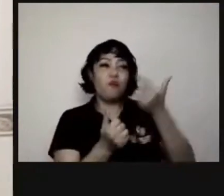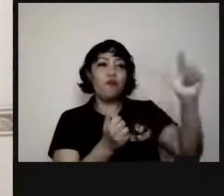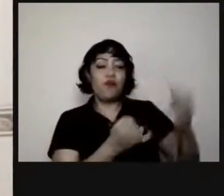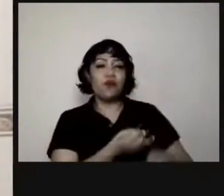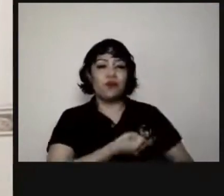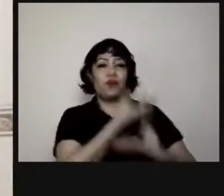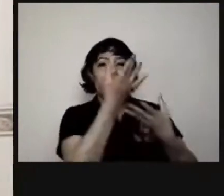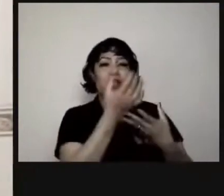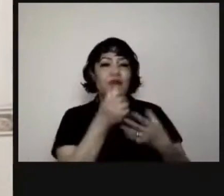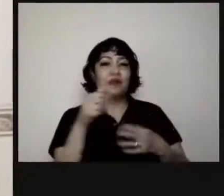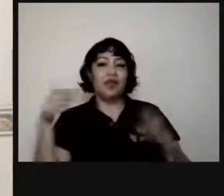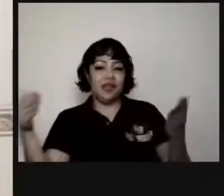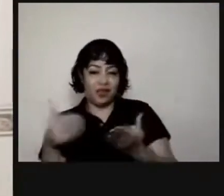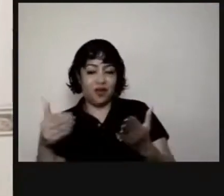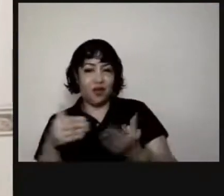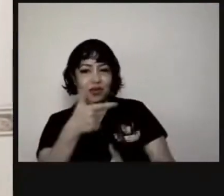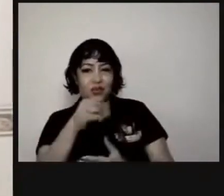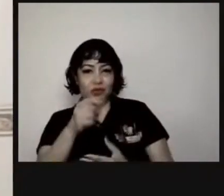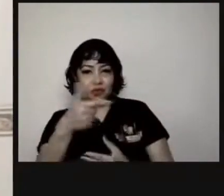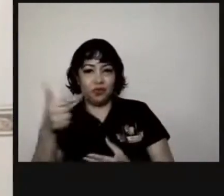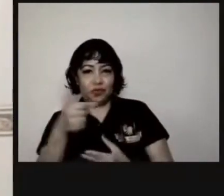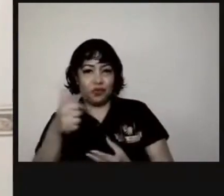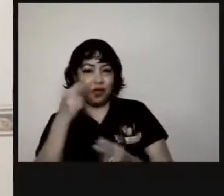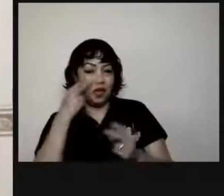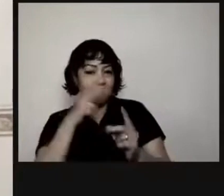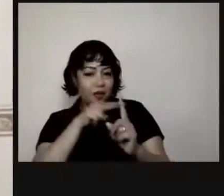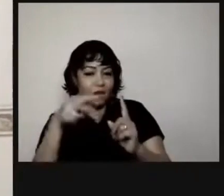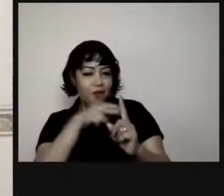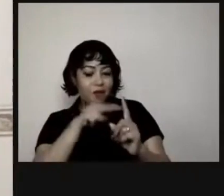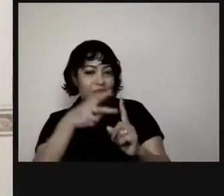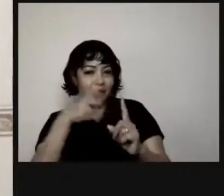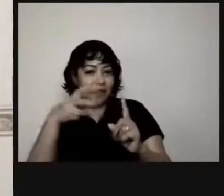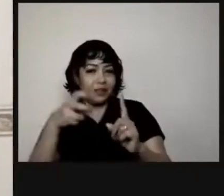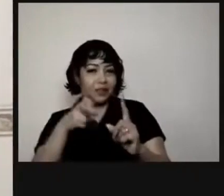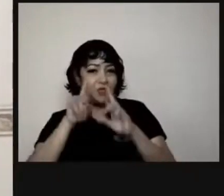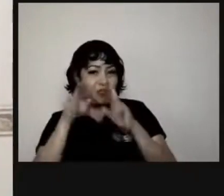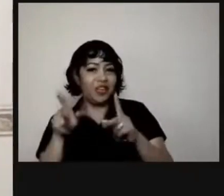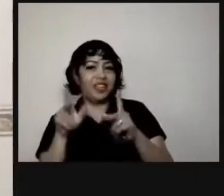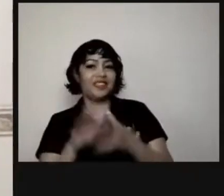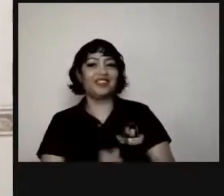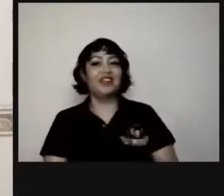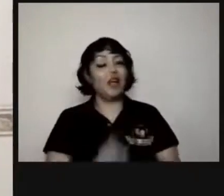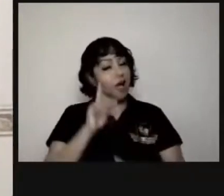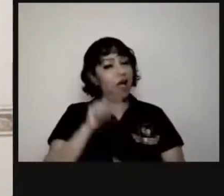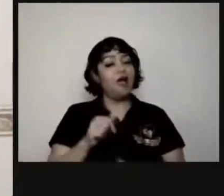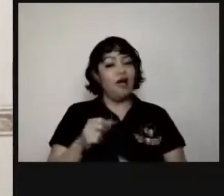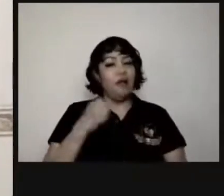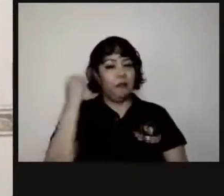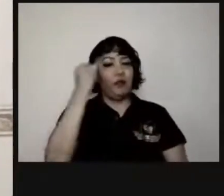mais crítico em 2022. Né? É muito interessante falar, né, utilizar,